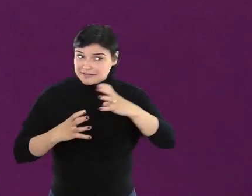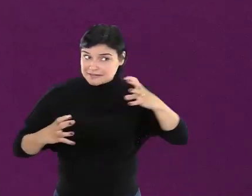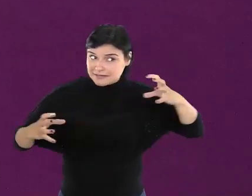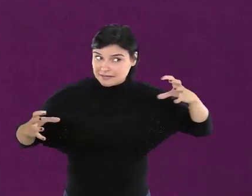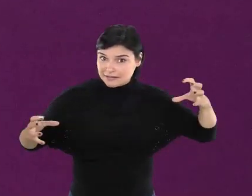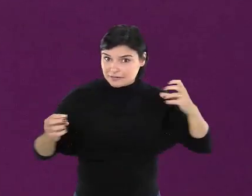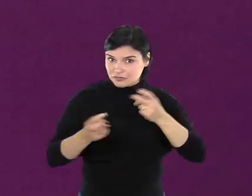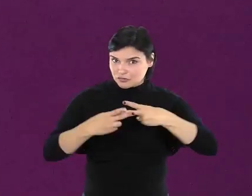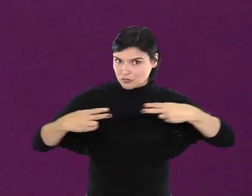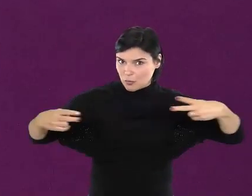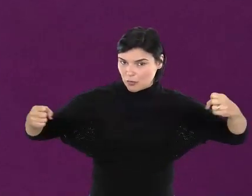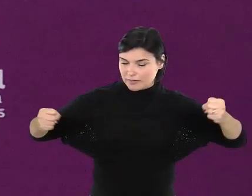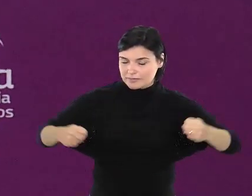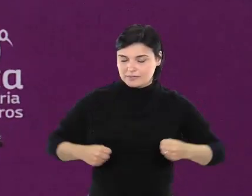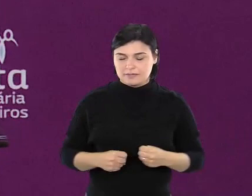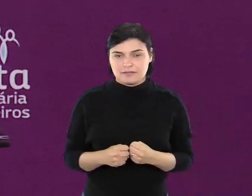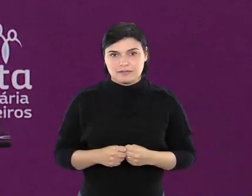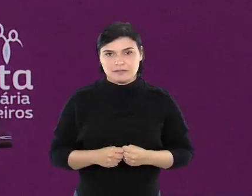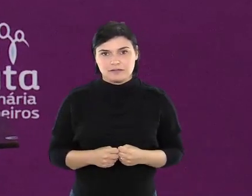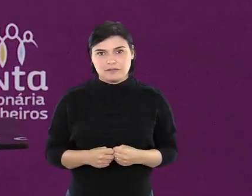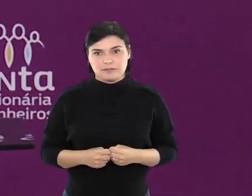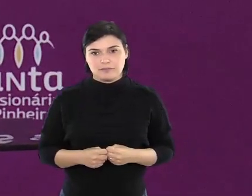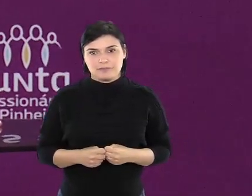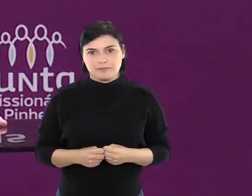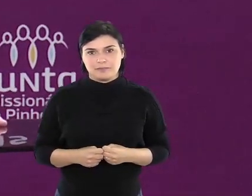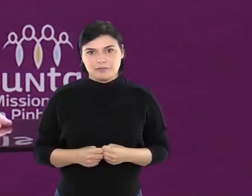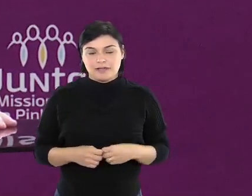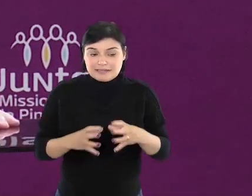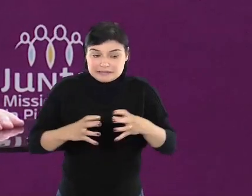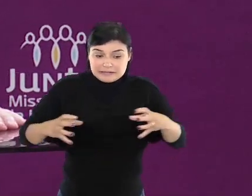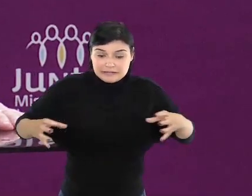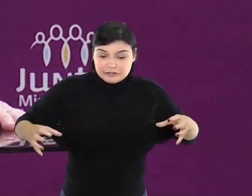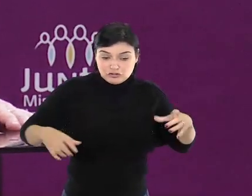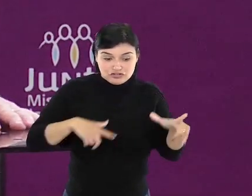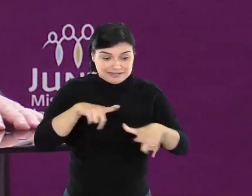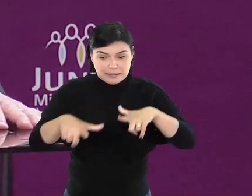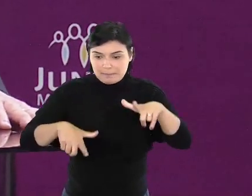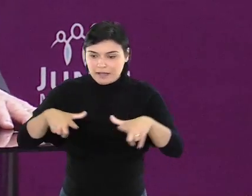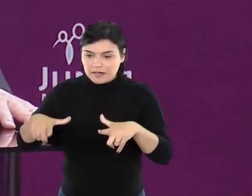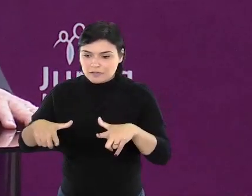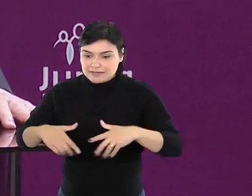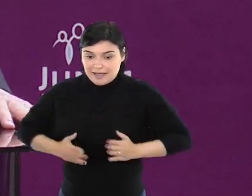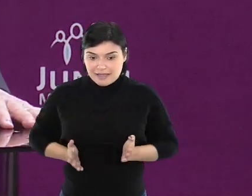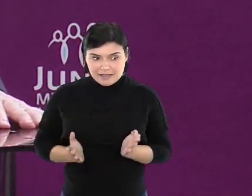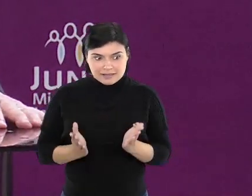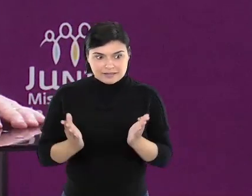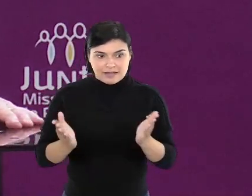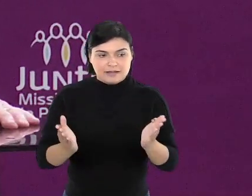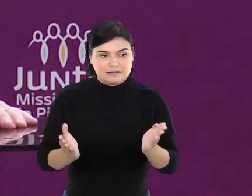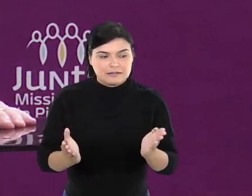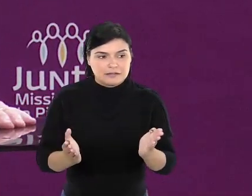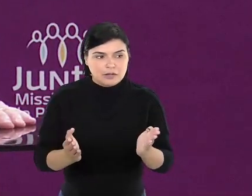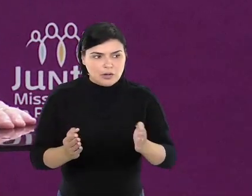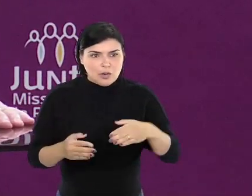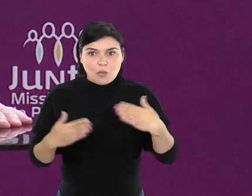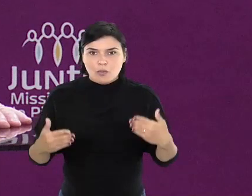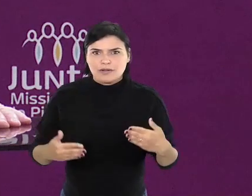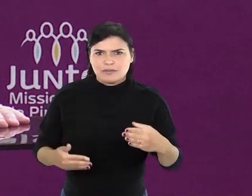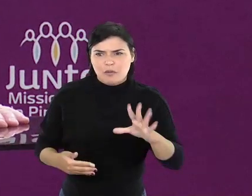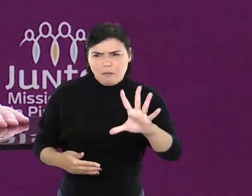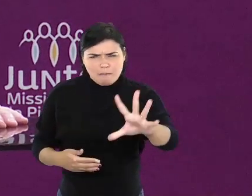as grandes ações elas nascem na loucura na loucura da Paixão do